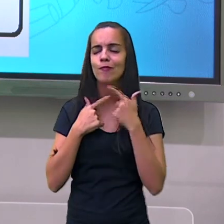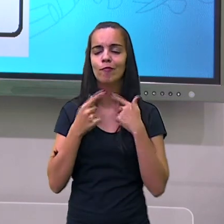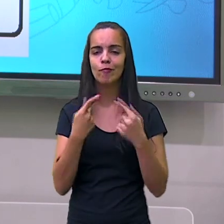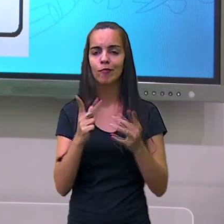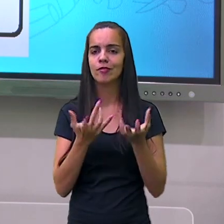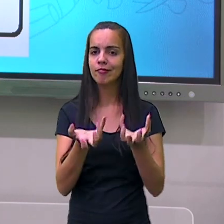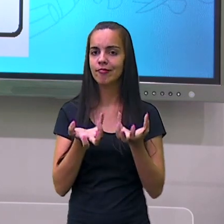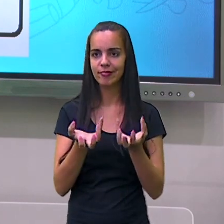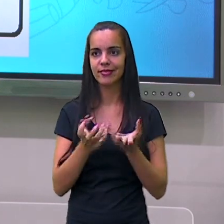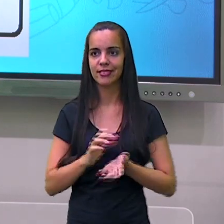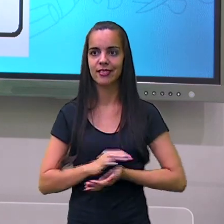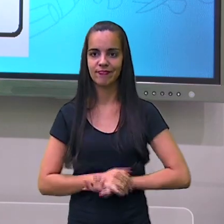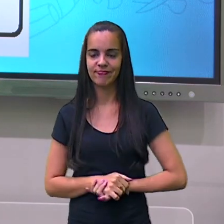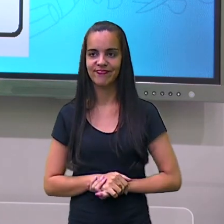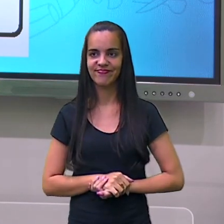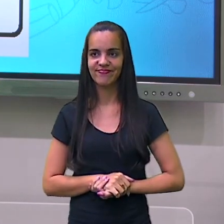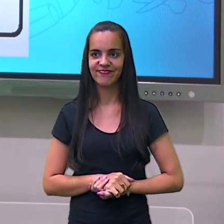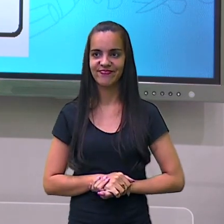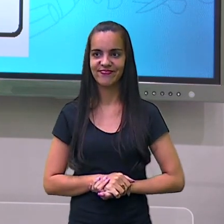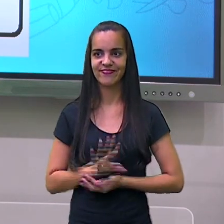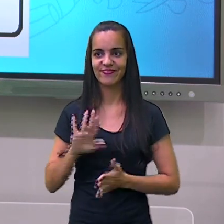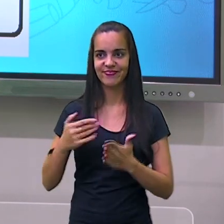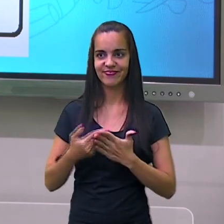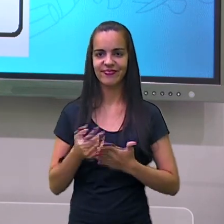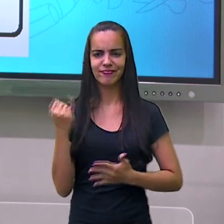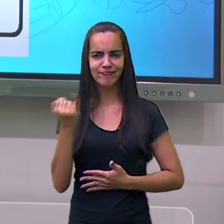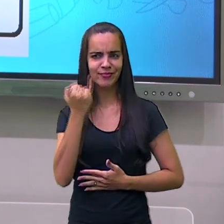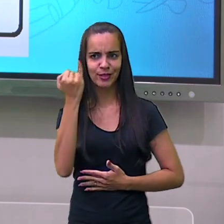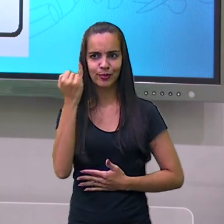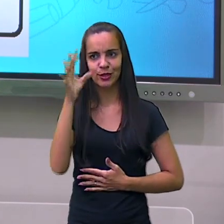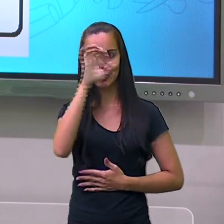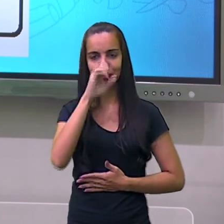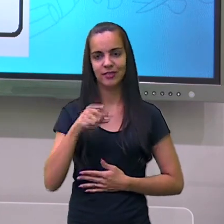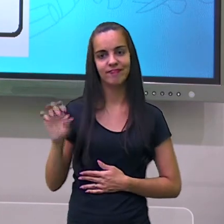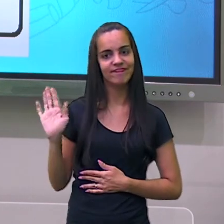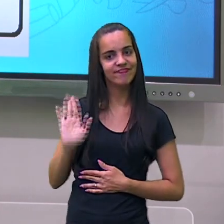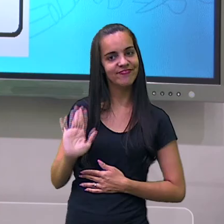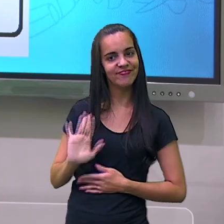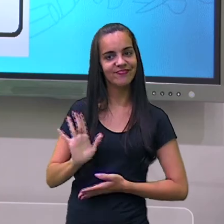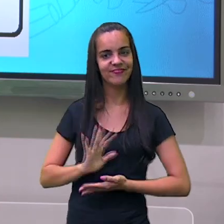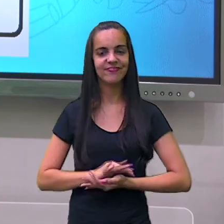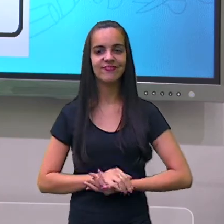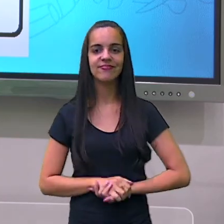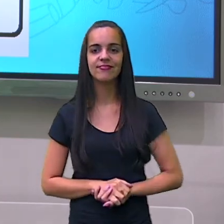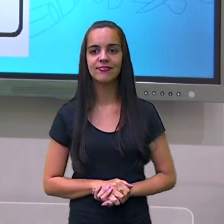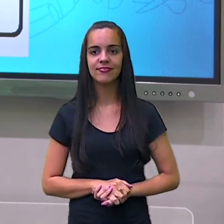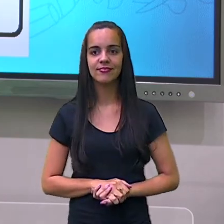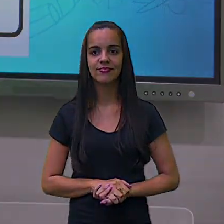E aprenda muito, o que é o mais importante. Até a próxima aula. Tchau, tchau.